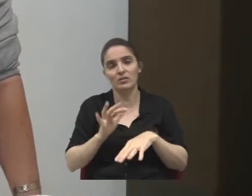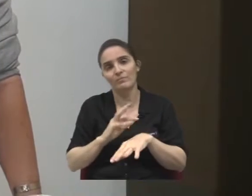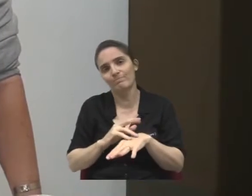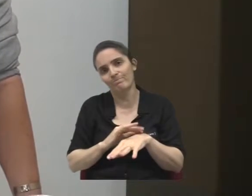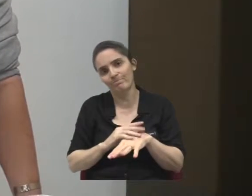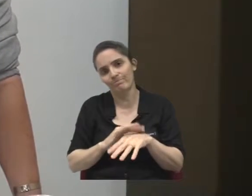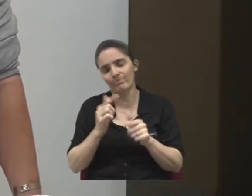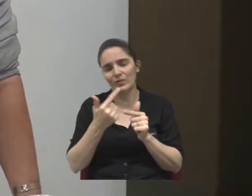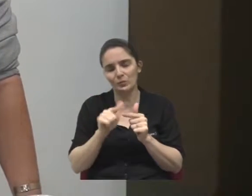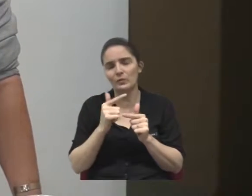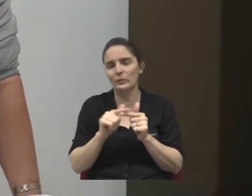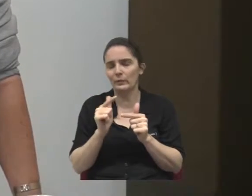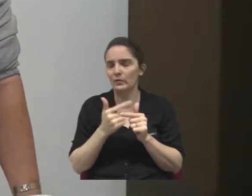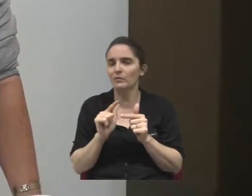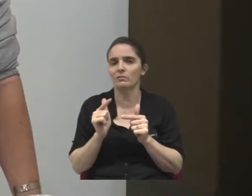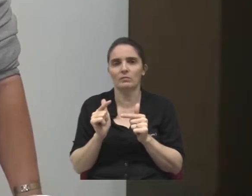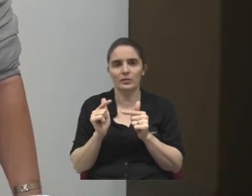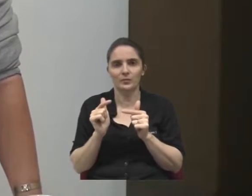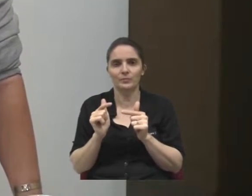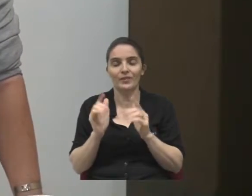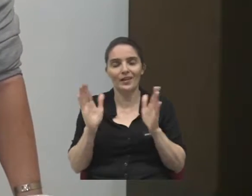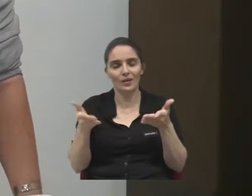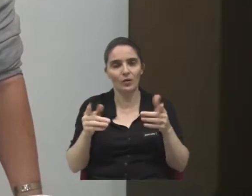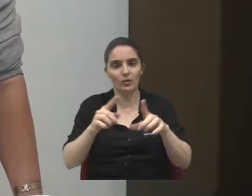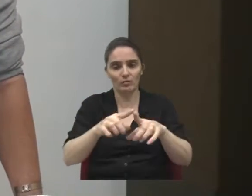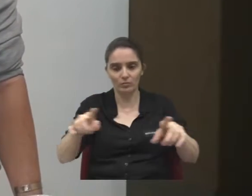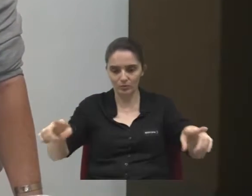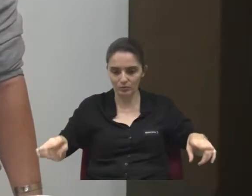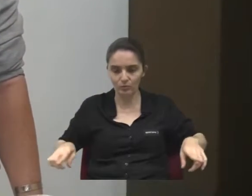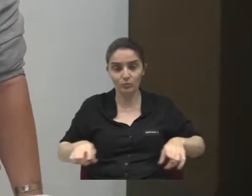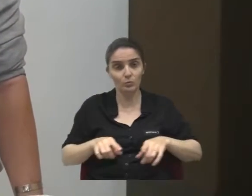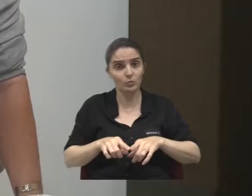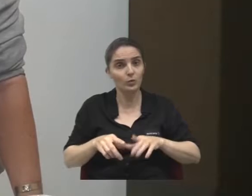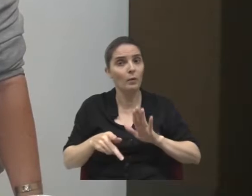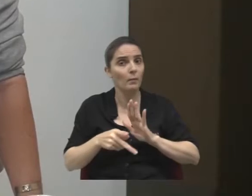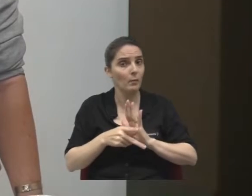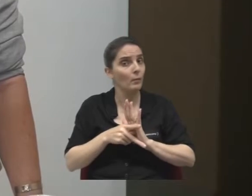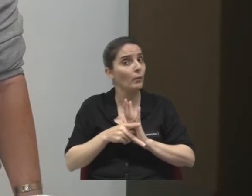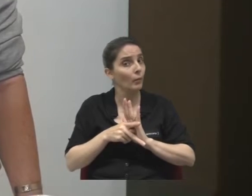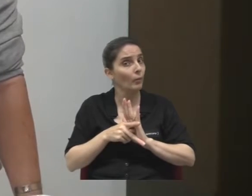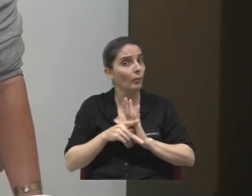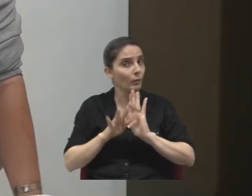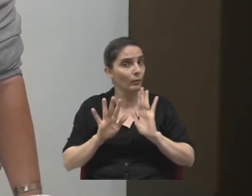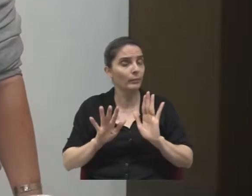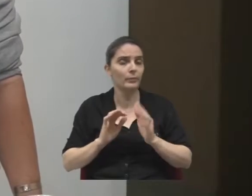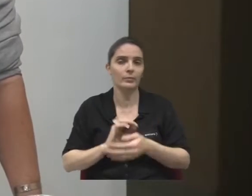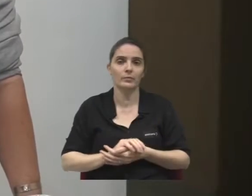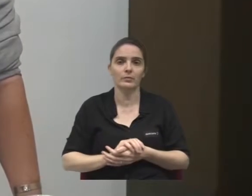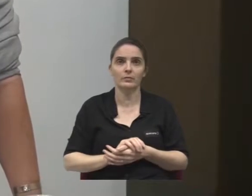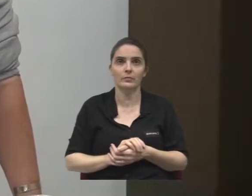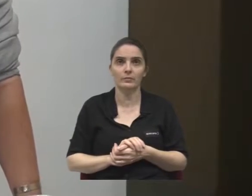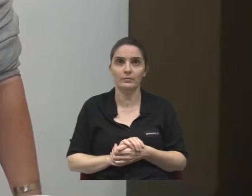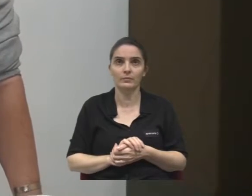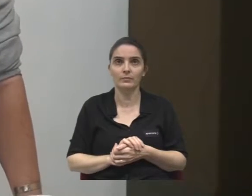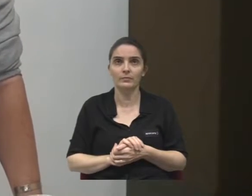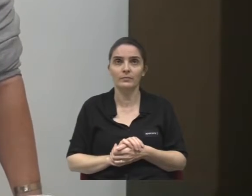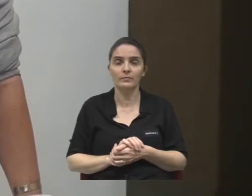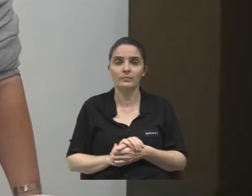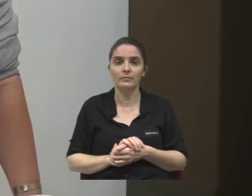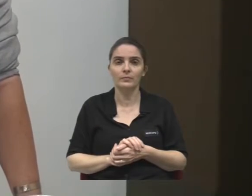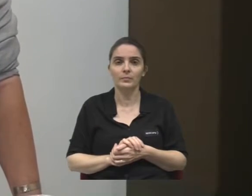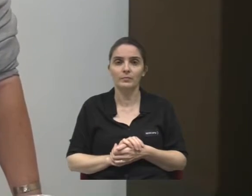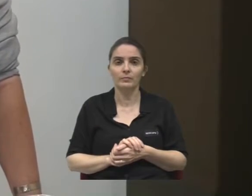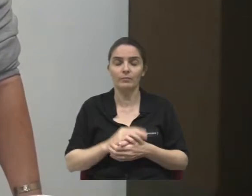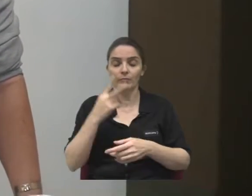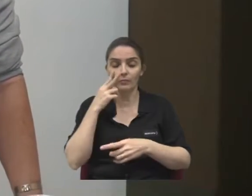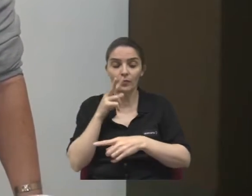e hoje vive num espaço apropriado, com a colocação até e toda a supervisão dos